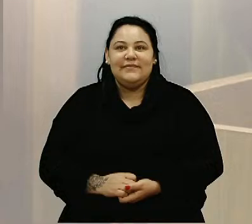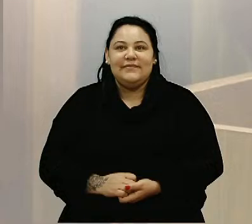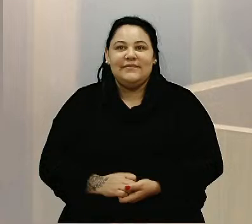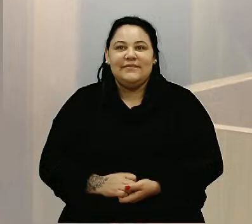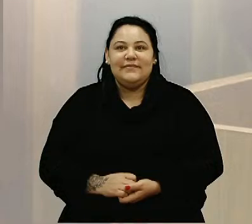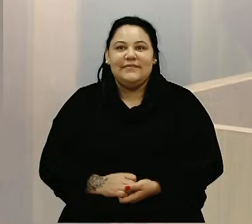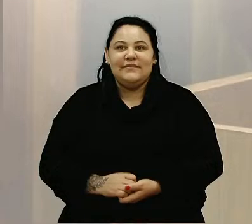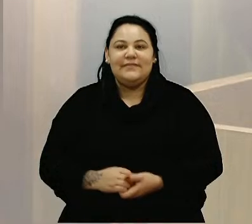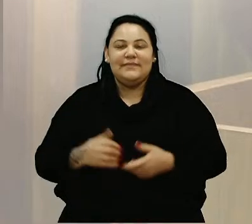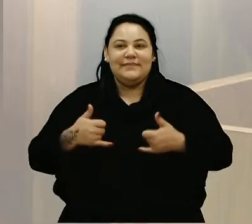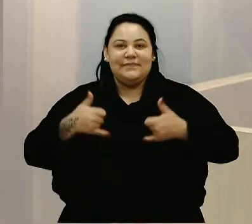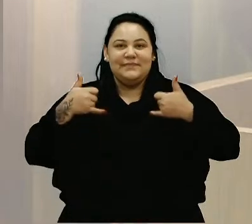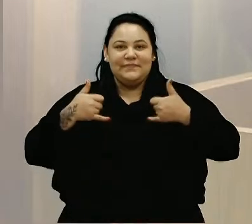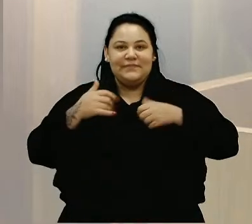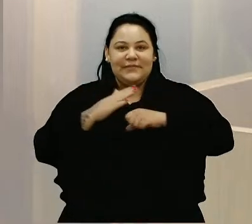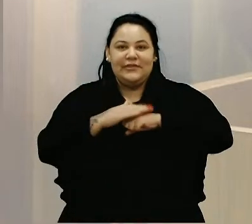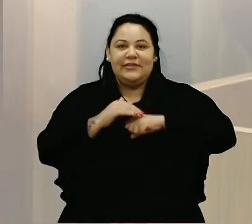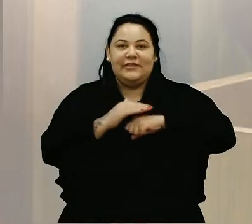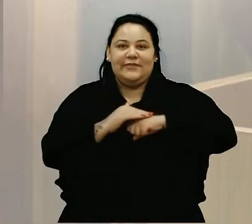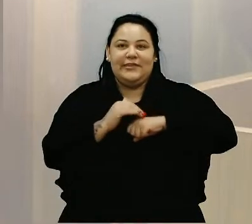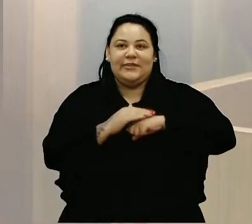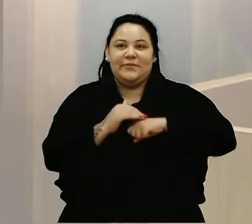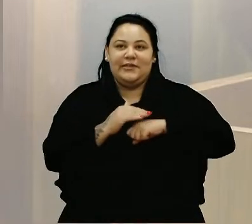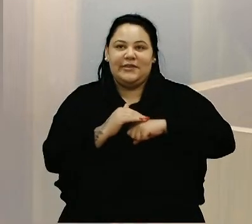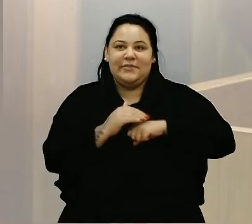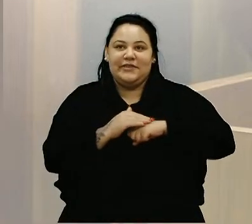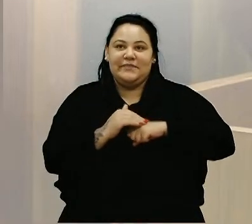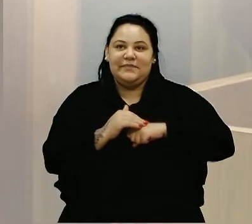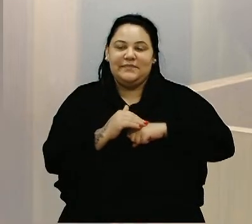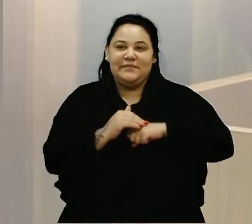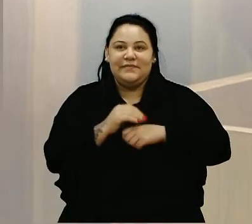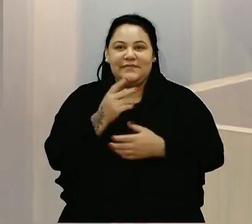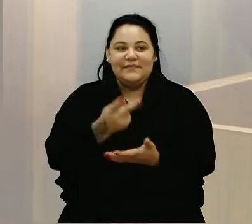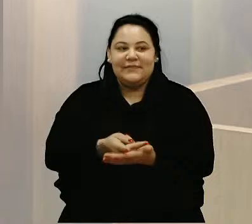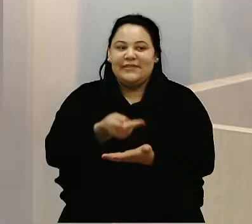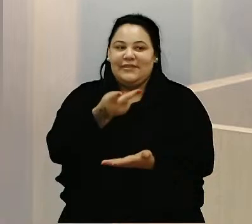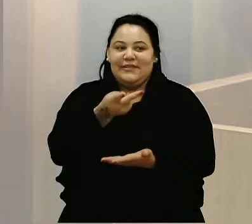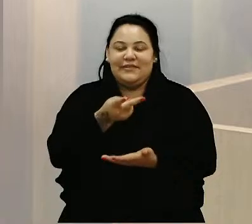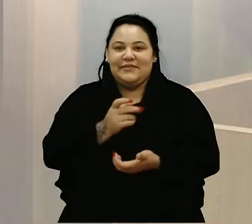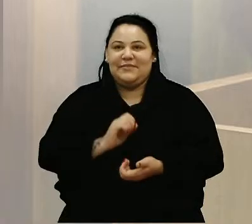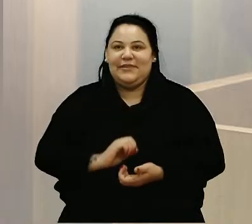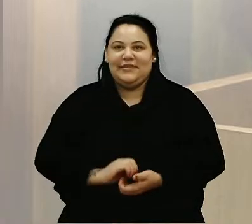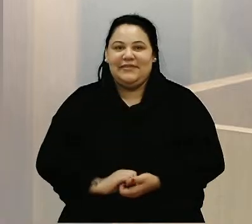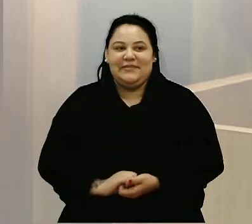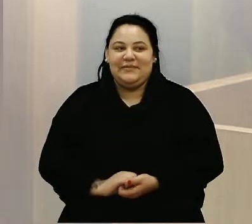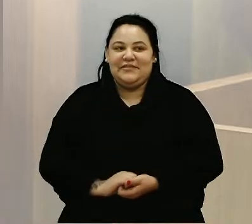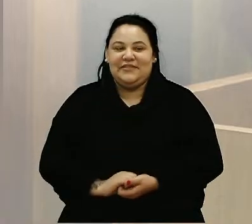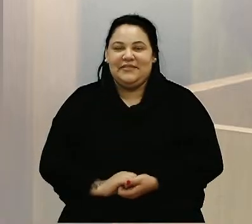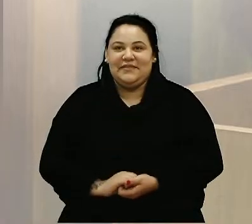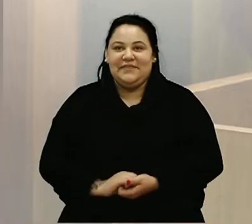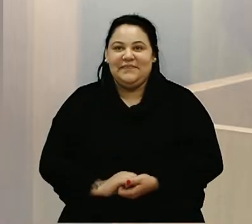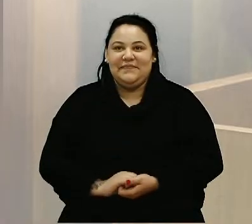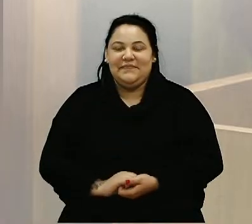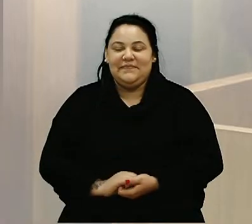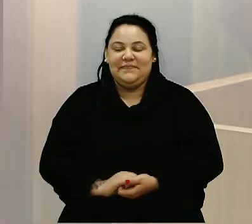É uma honra ser agraciado com esse prêmio, principalmente para nós que viemos de uma cidade pequena, que é